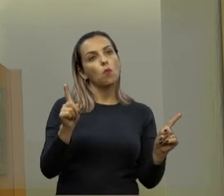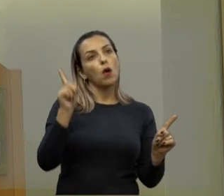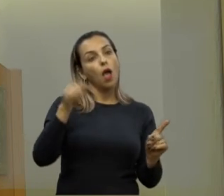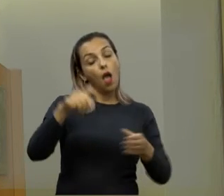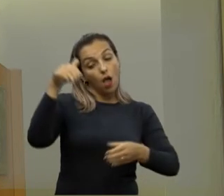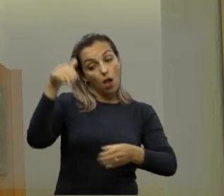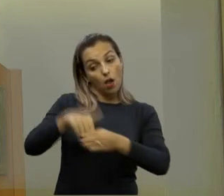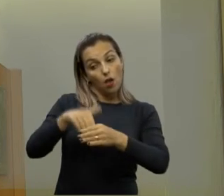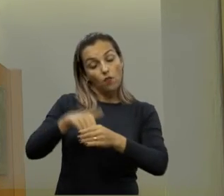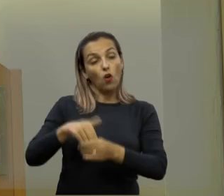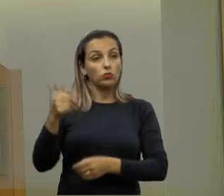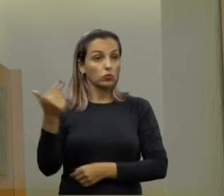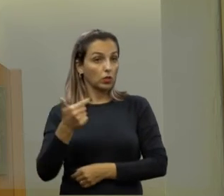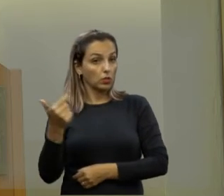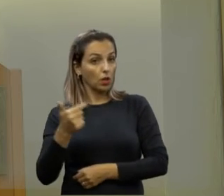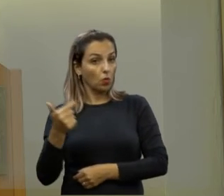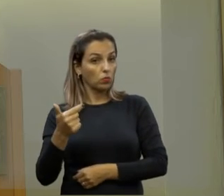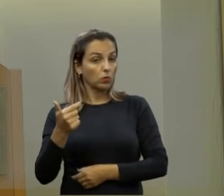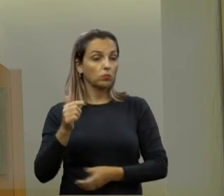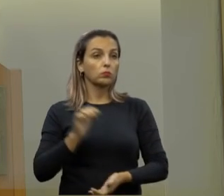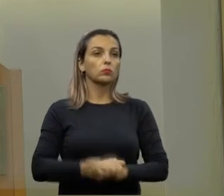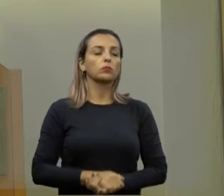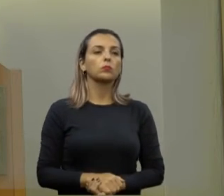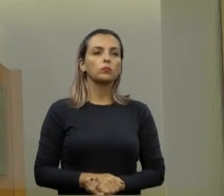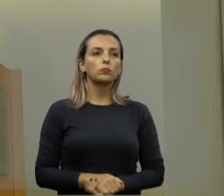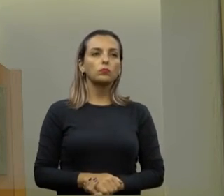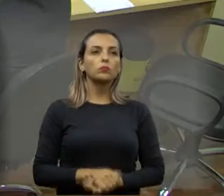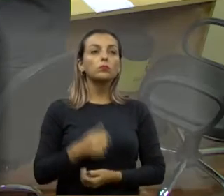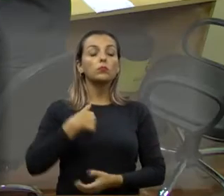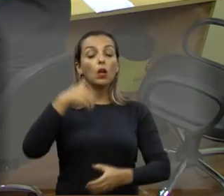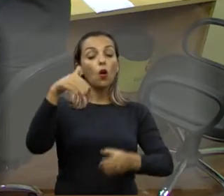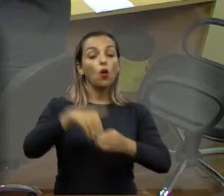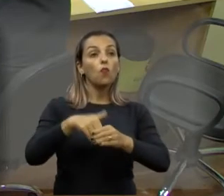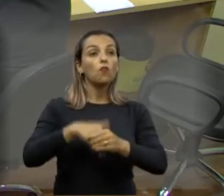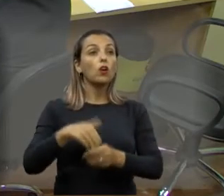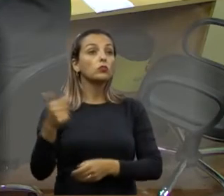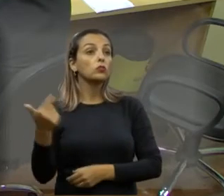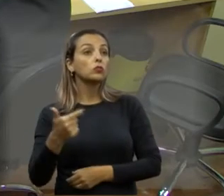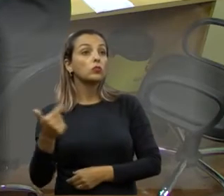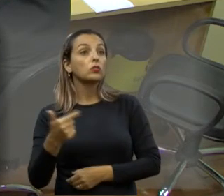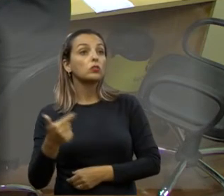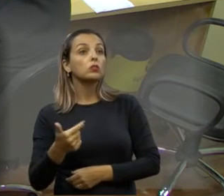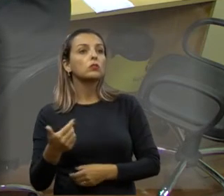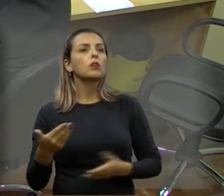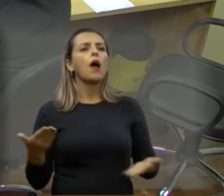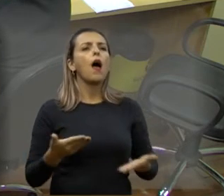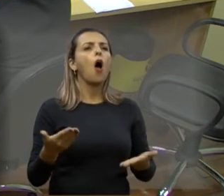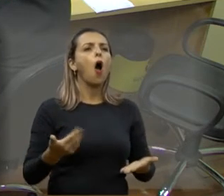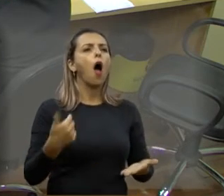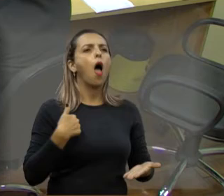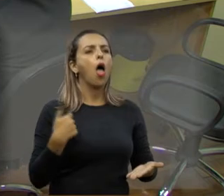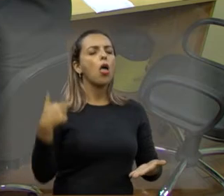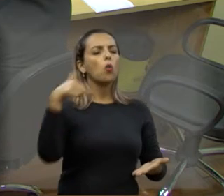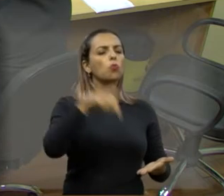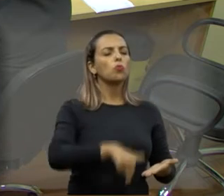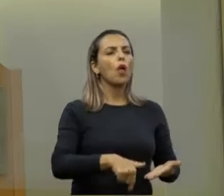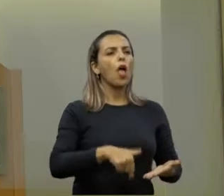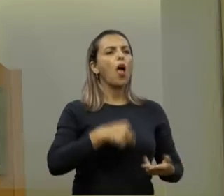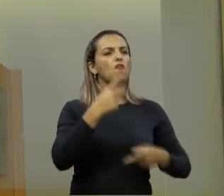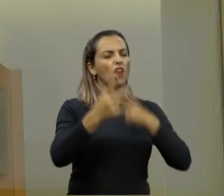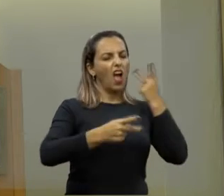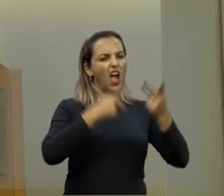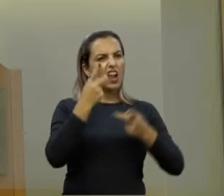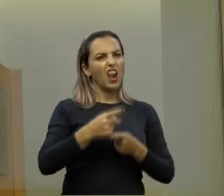na segunda emenda que eu vou na segunda emenda agora não vem aqui fazer sensacionalismo